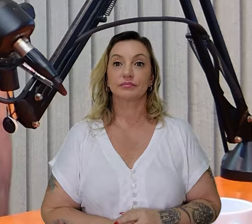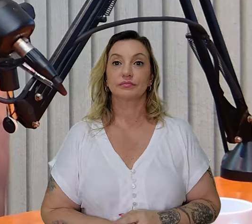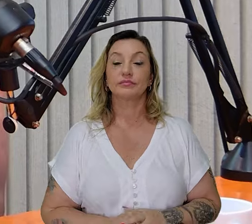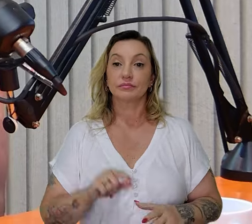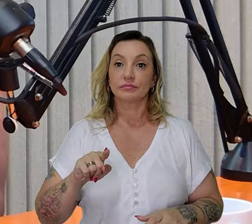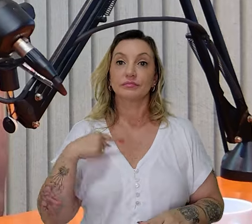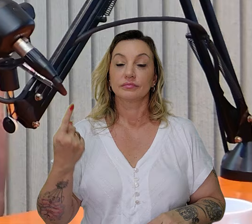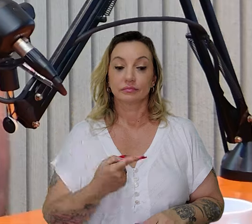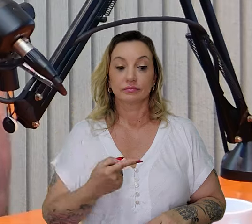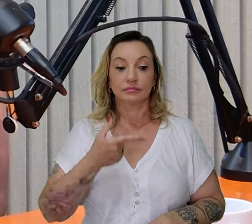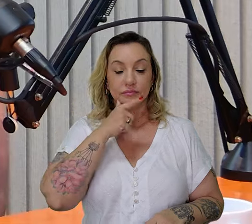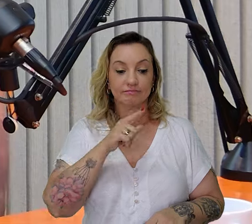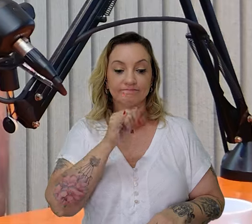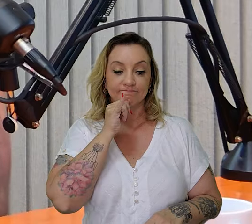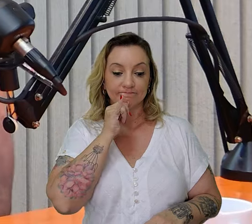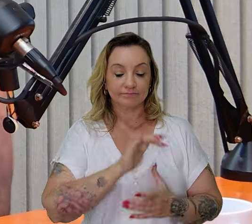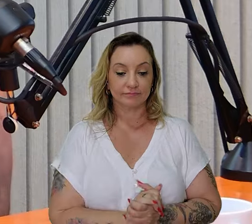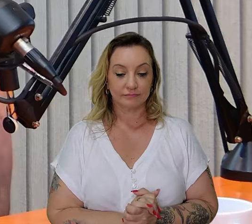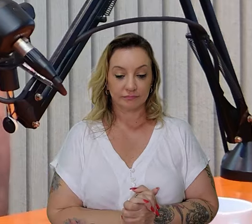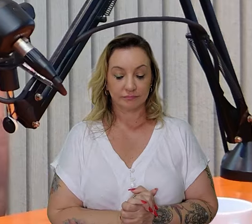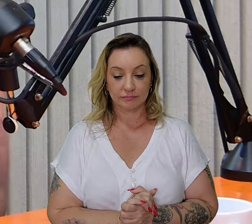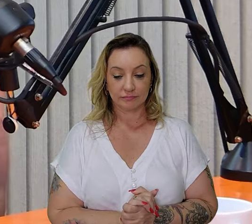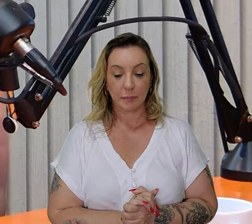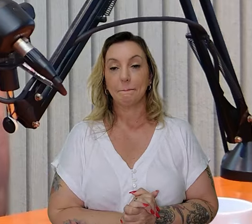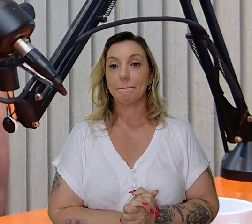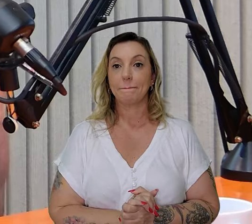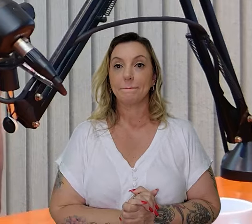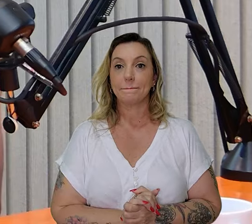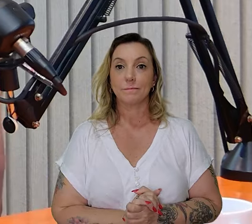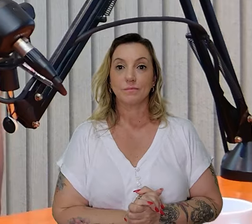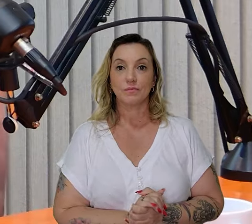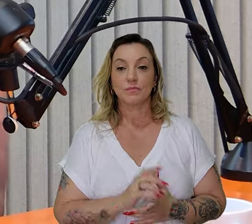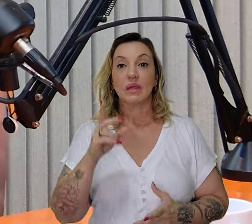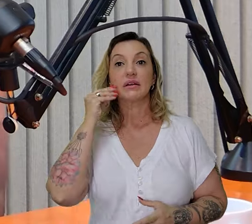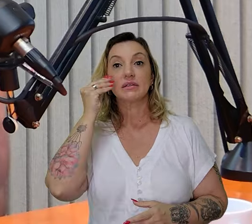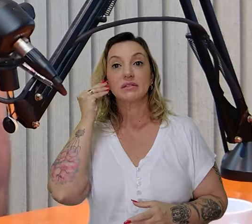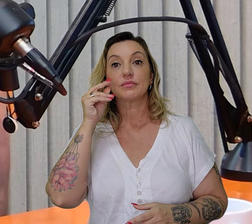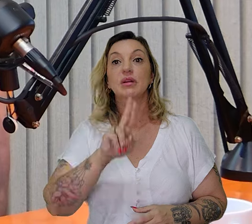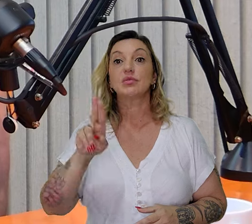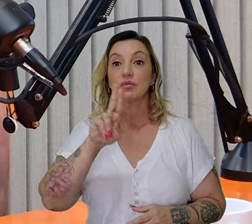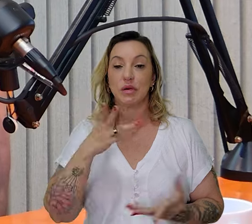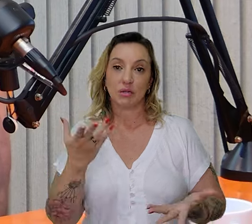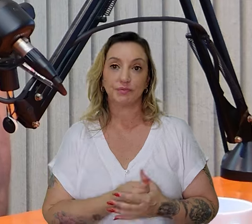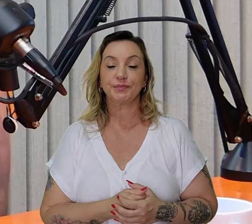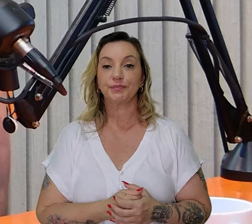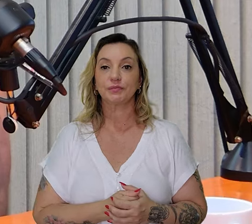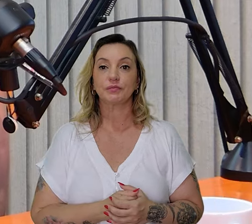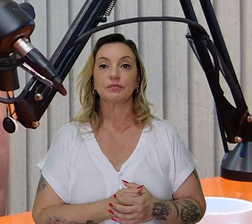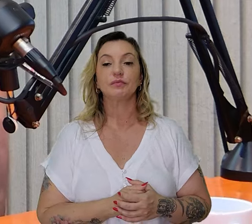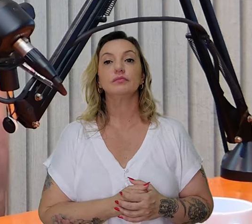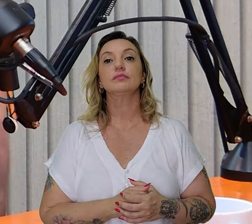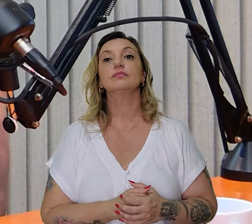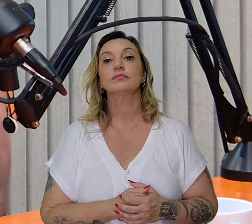exemplo eh user Experience né que é experiência do usuário geralmente Isso é uma o design de